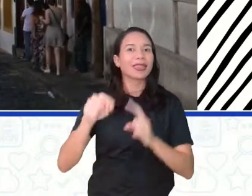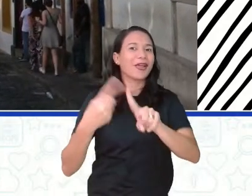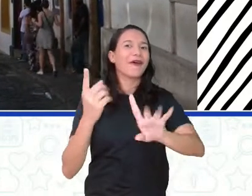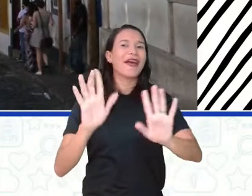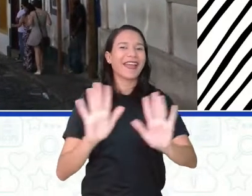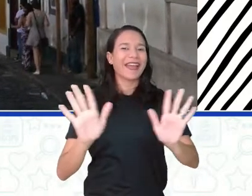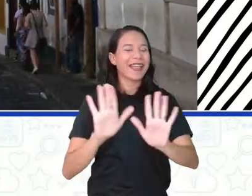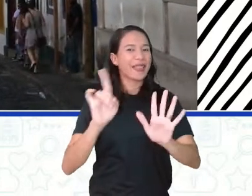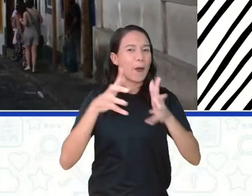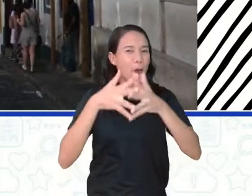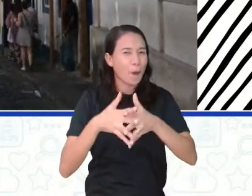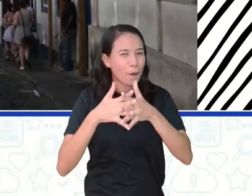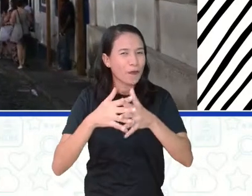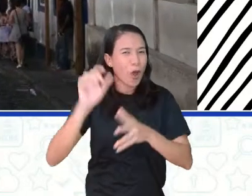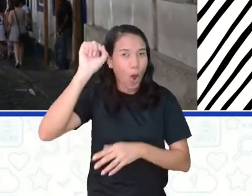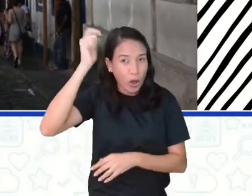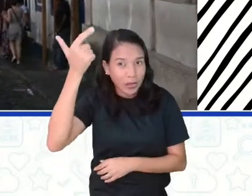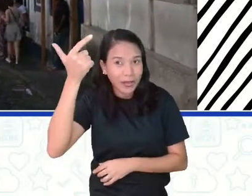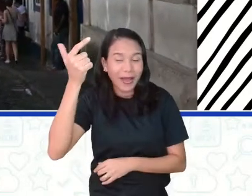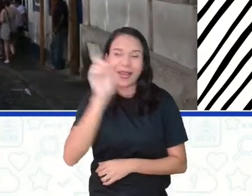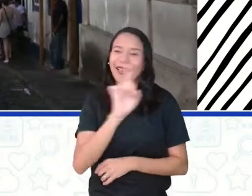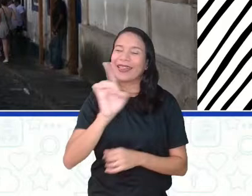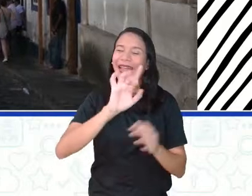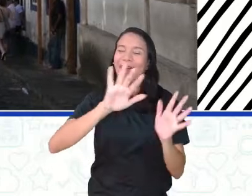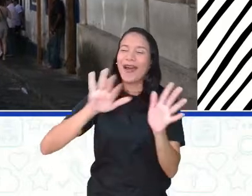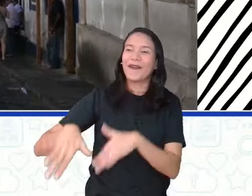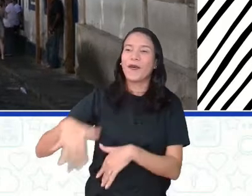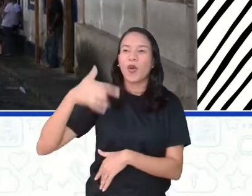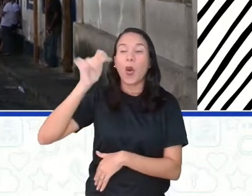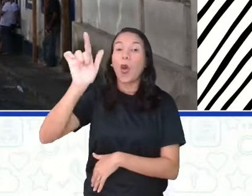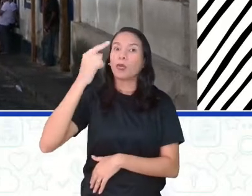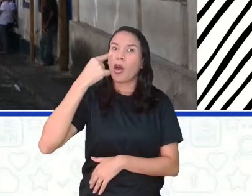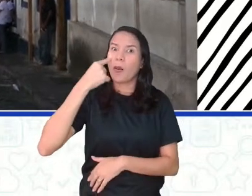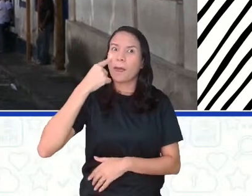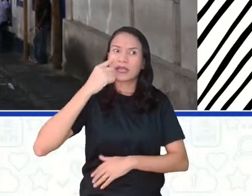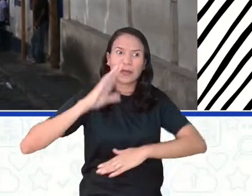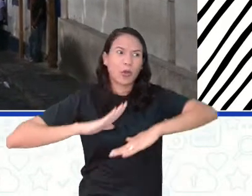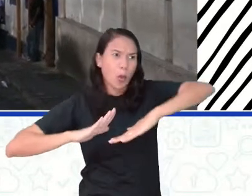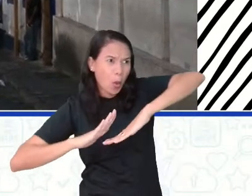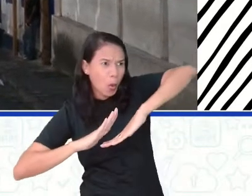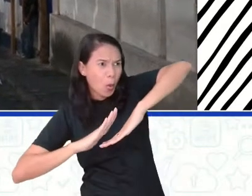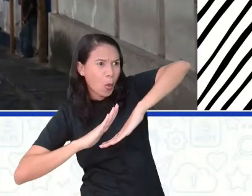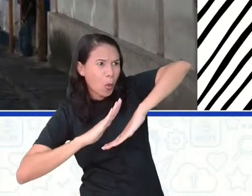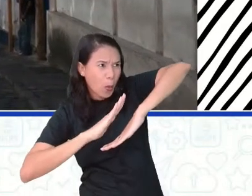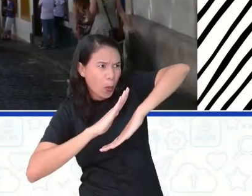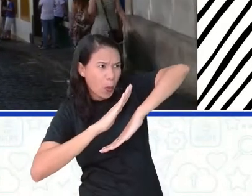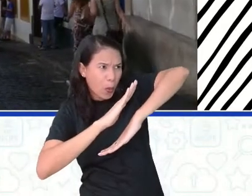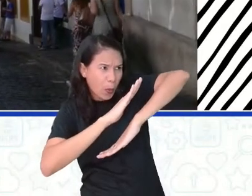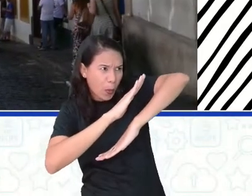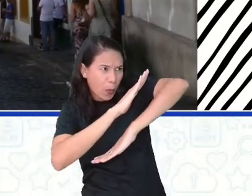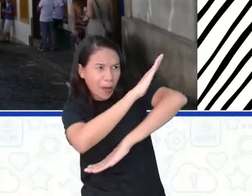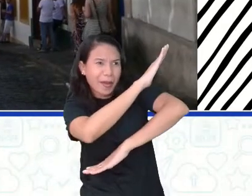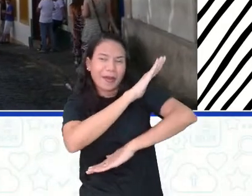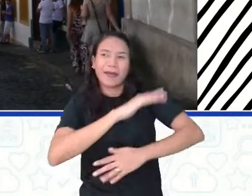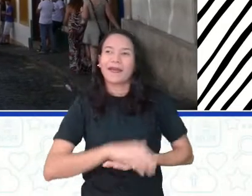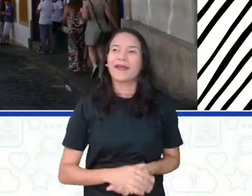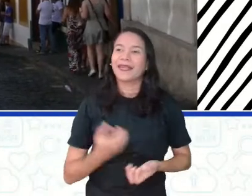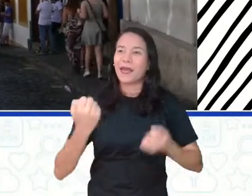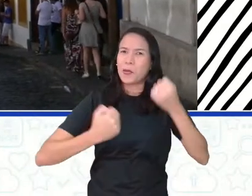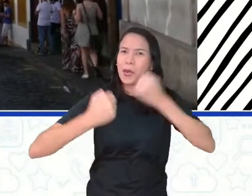né? Não confunda, não é Olinda, tá? Olinda. Não é Olinda, mas você vê que tem uma ladeira aqui que o carro, ele tá quase a 90 graus, né? Aqui, opa,